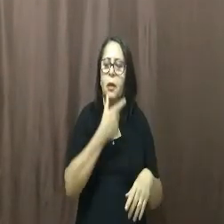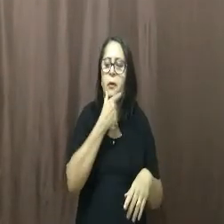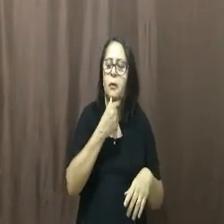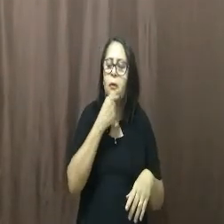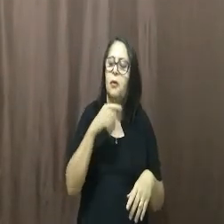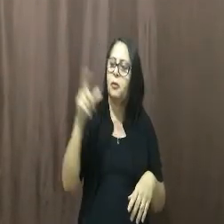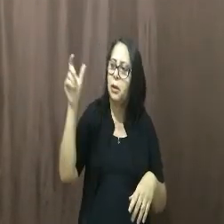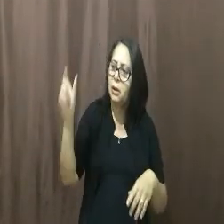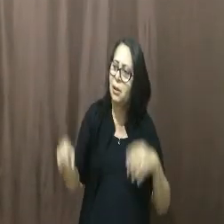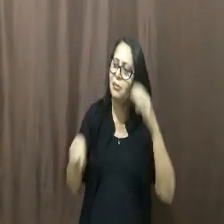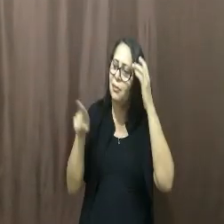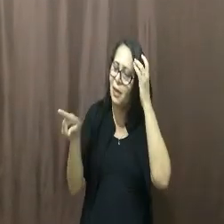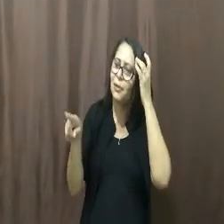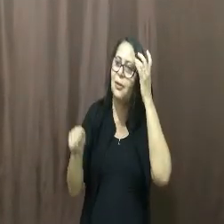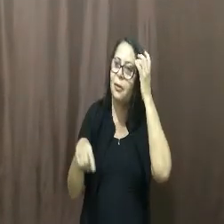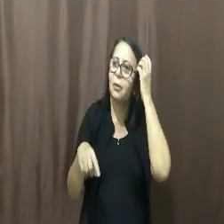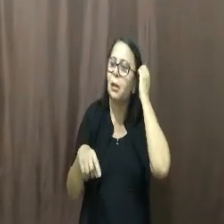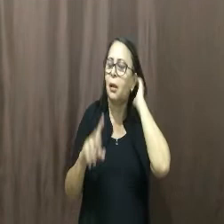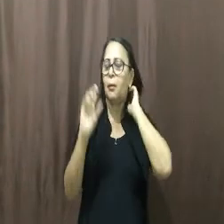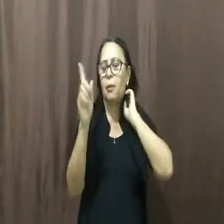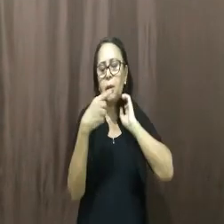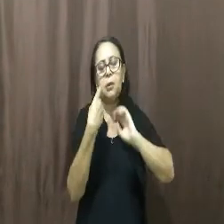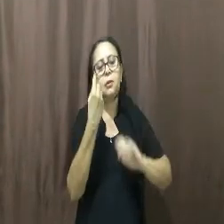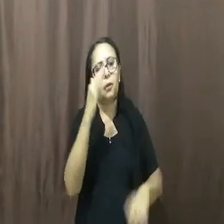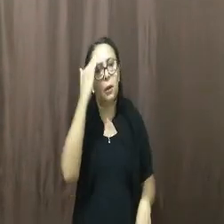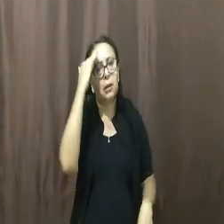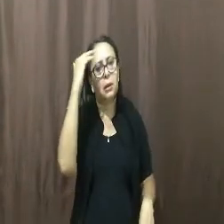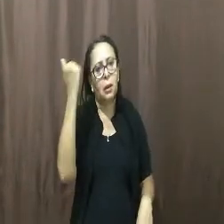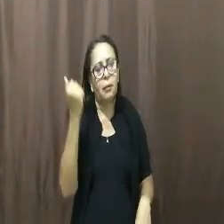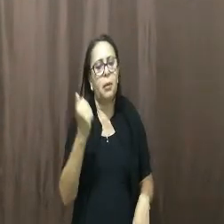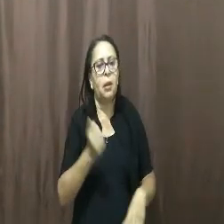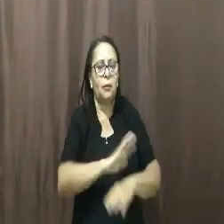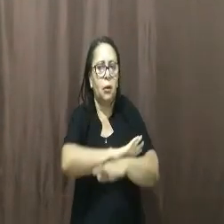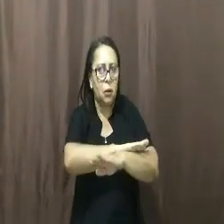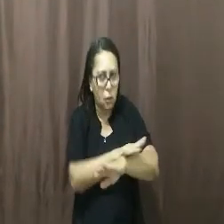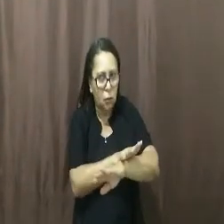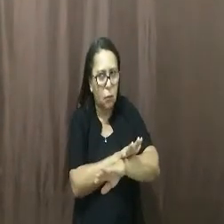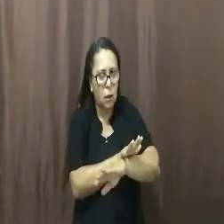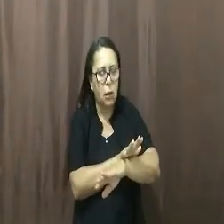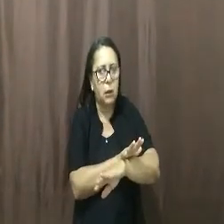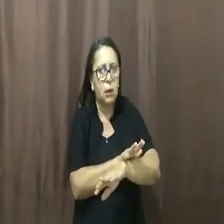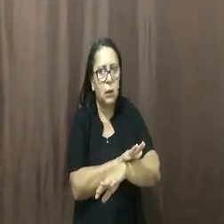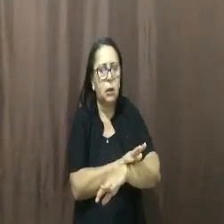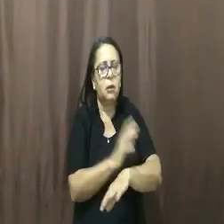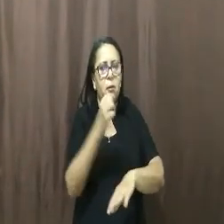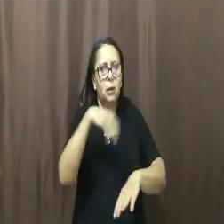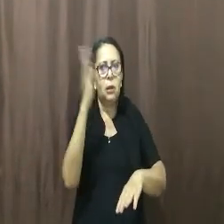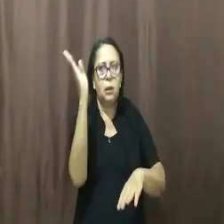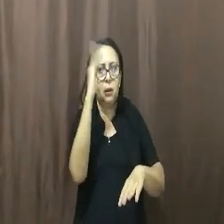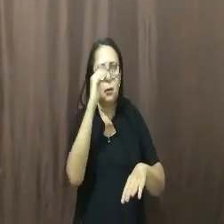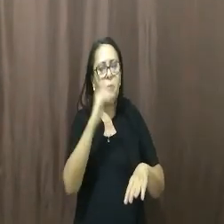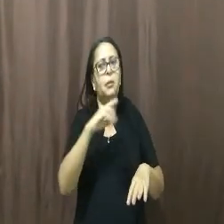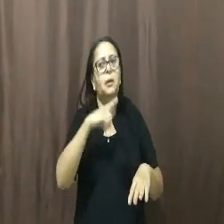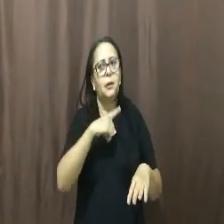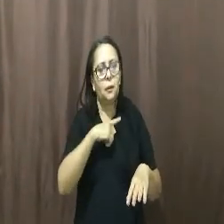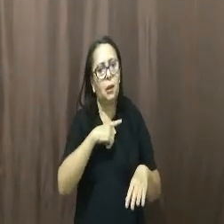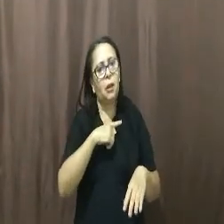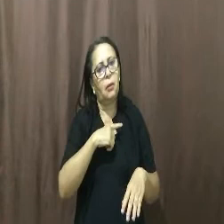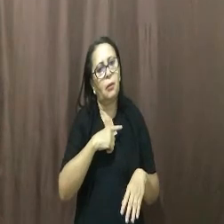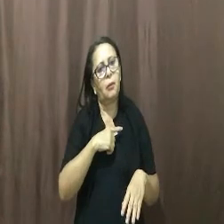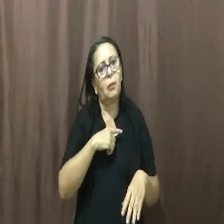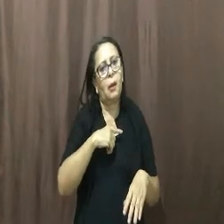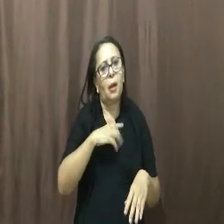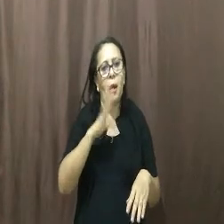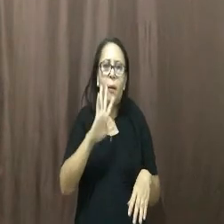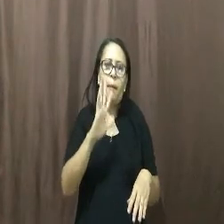esse cidadão. Mas o racismo no Brasil, todo mundo sabe que existe, mas ninguém